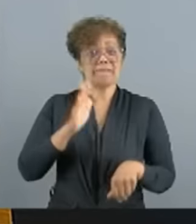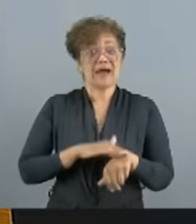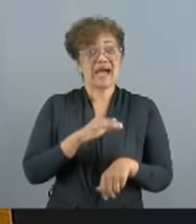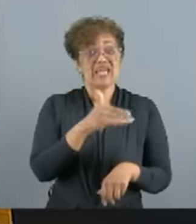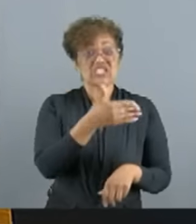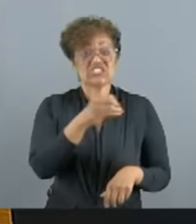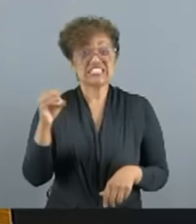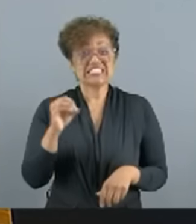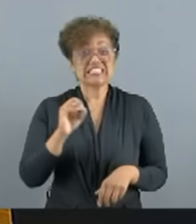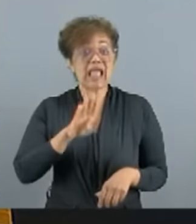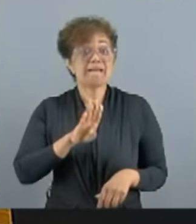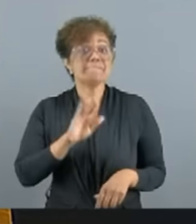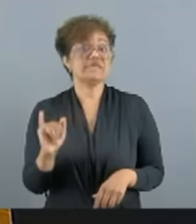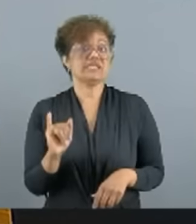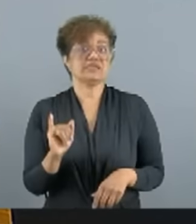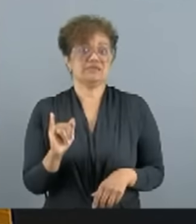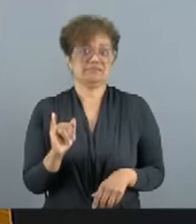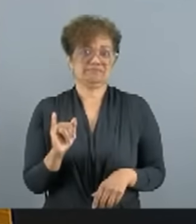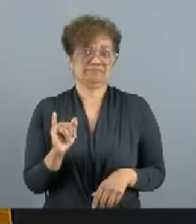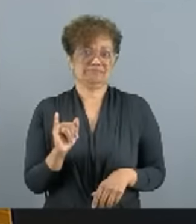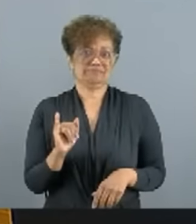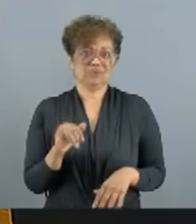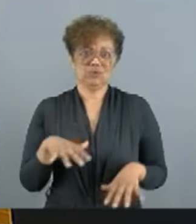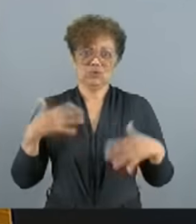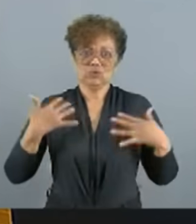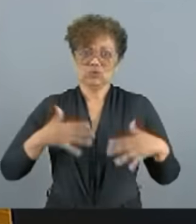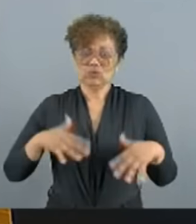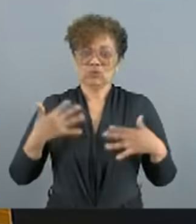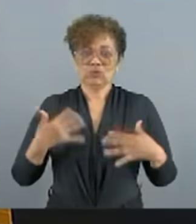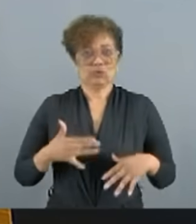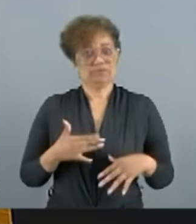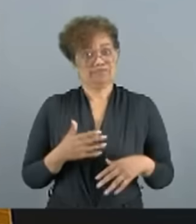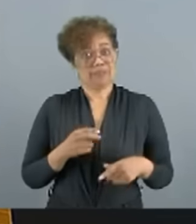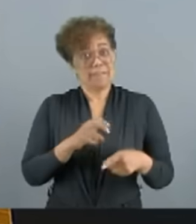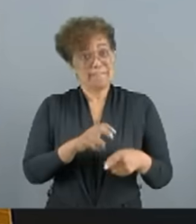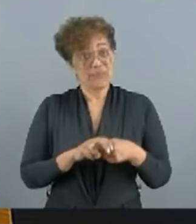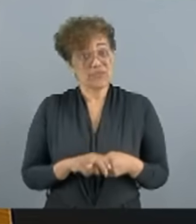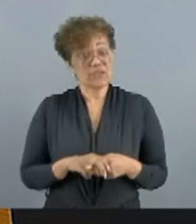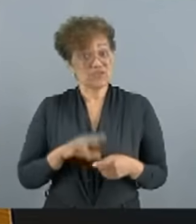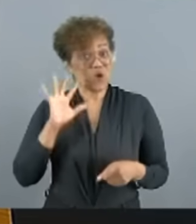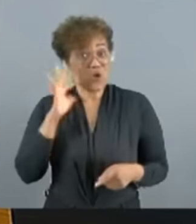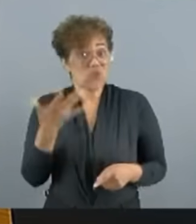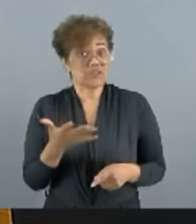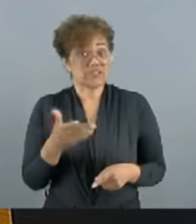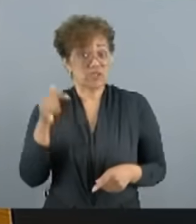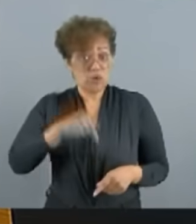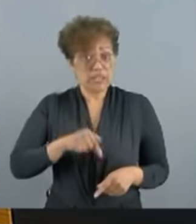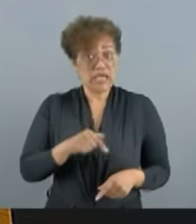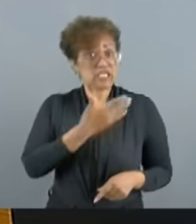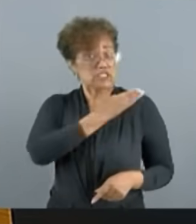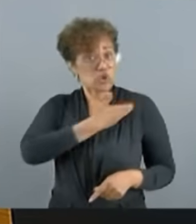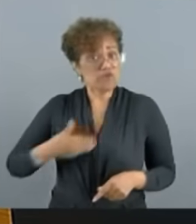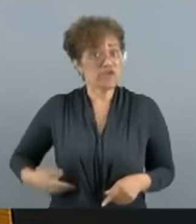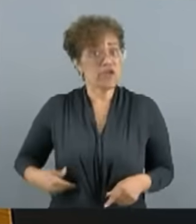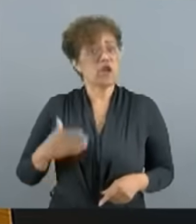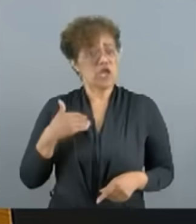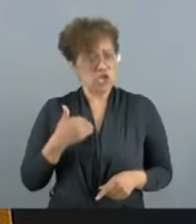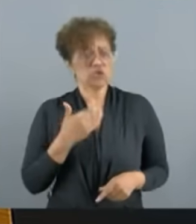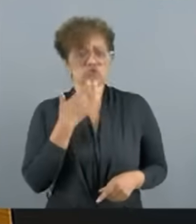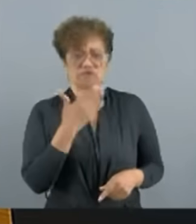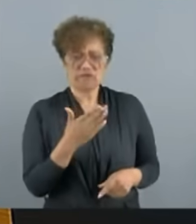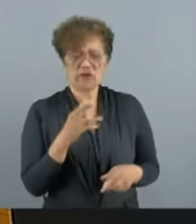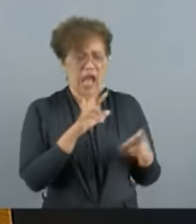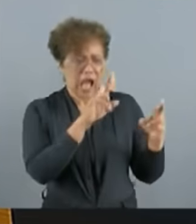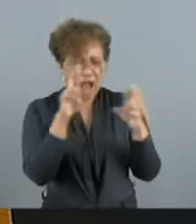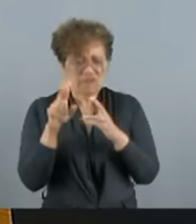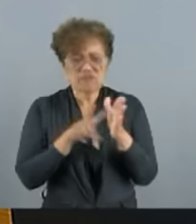bi esse estrago feito, que exponencialmente aconteceu nesse governo. Eu sou favorável que se investigue